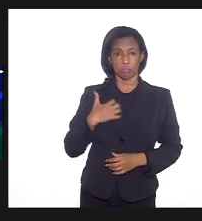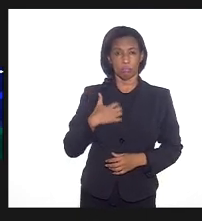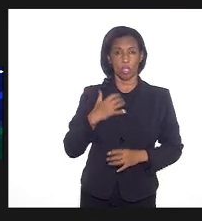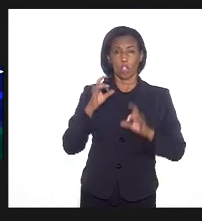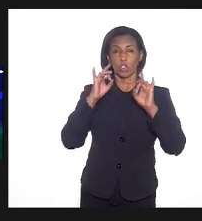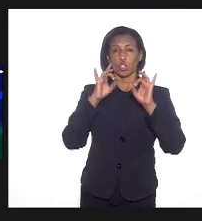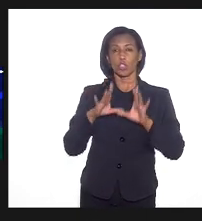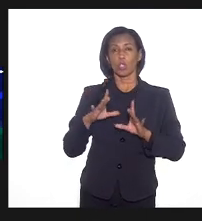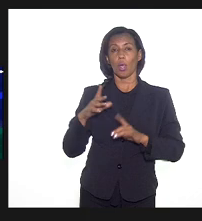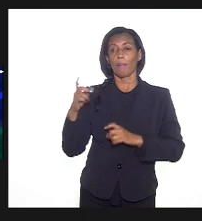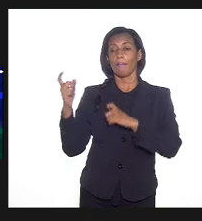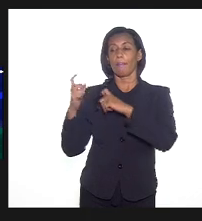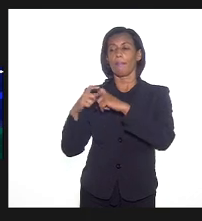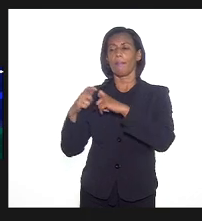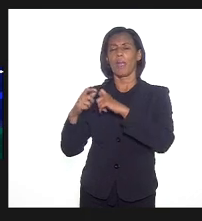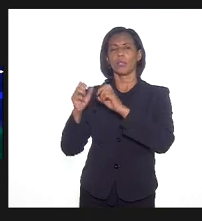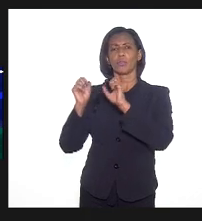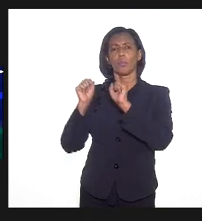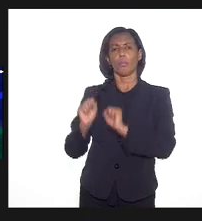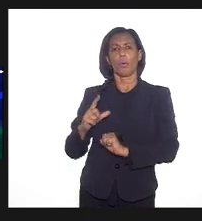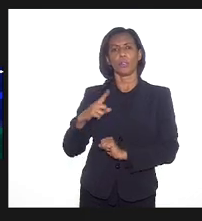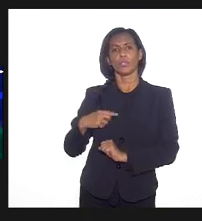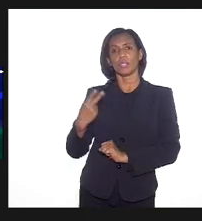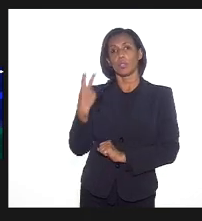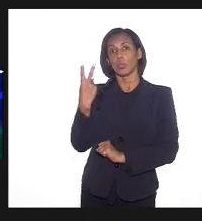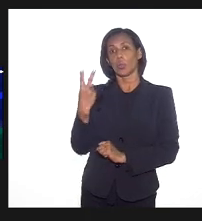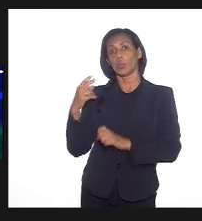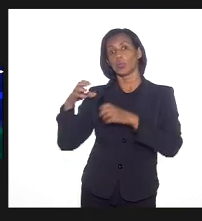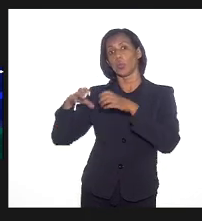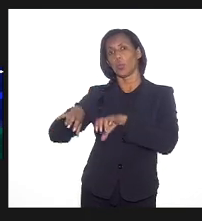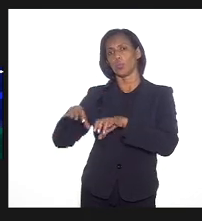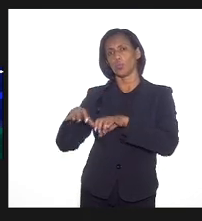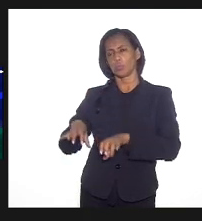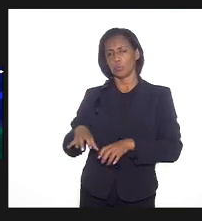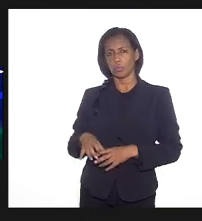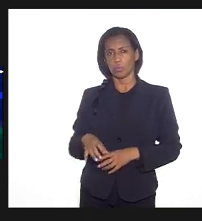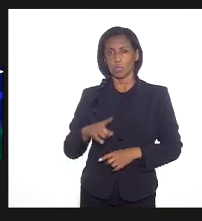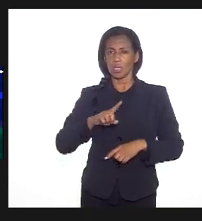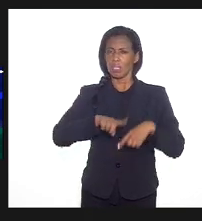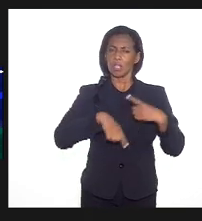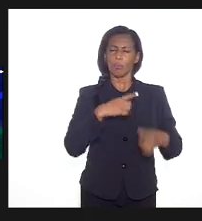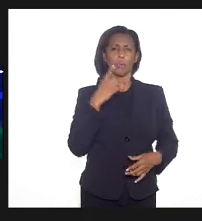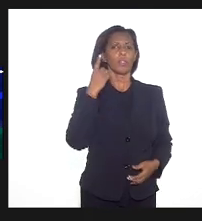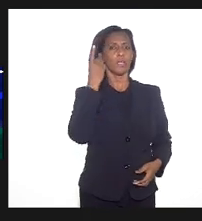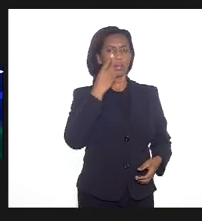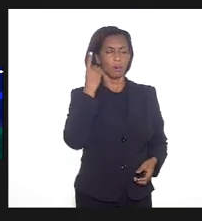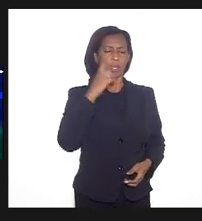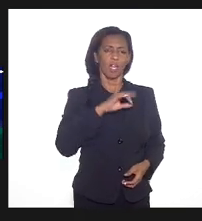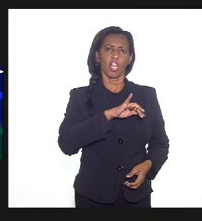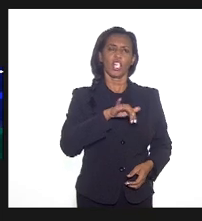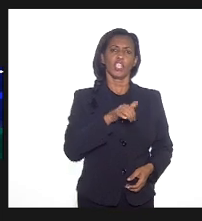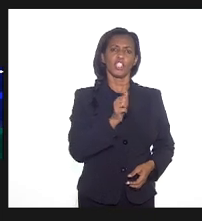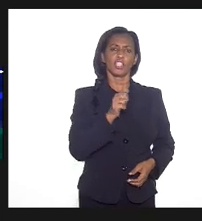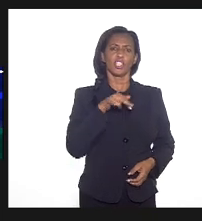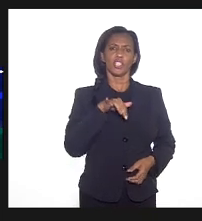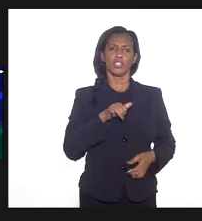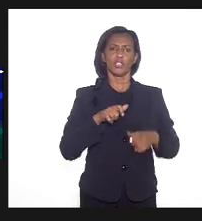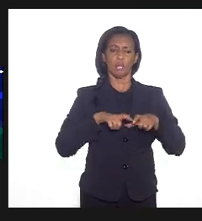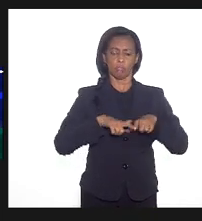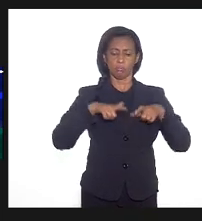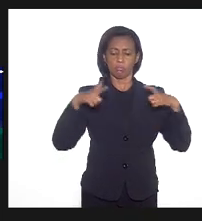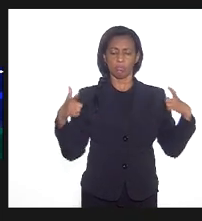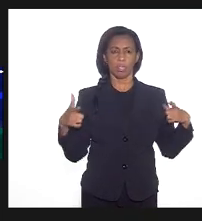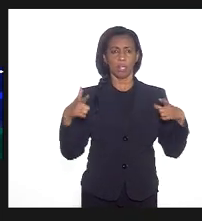de acumulação de cargos e depois a deputada Jandira Feghali ampliou para